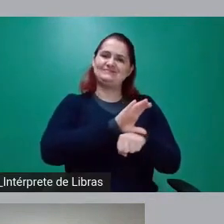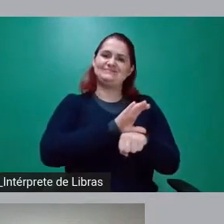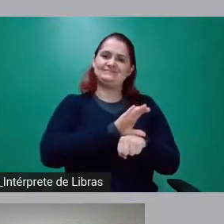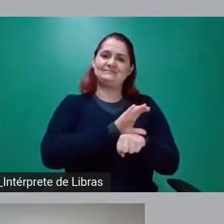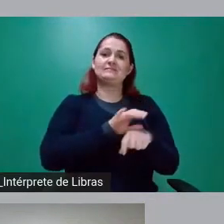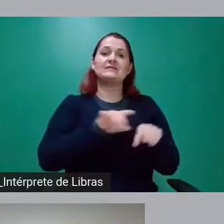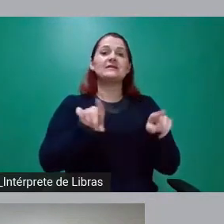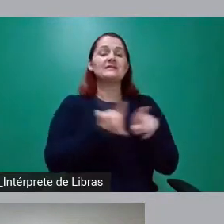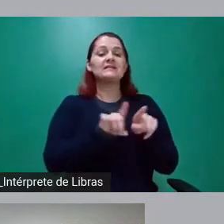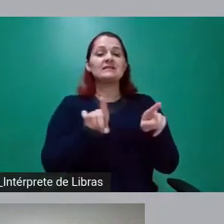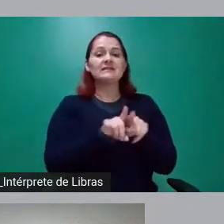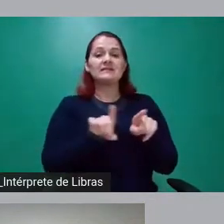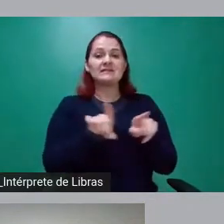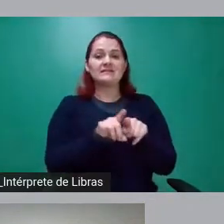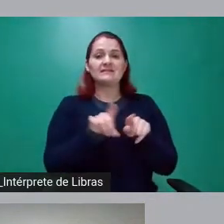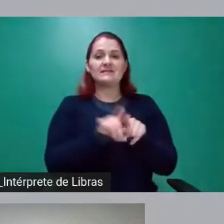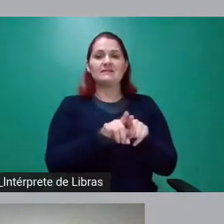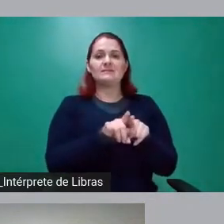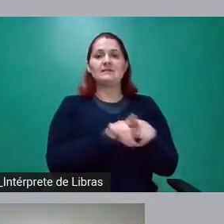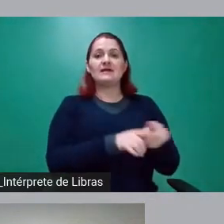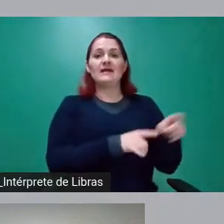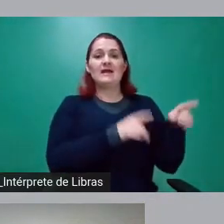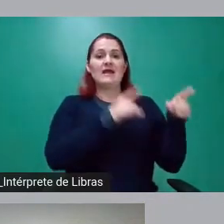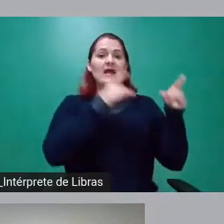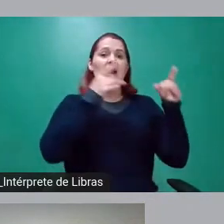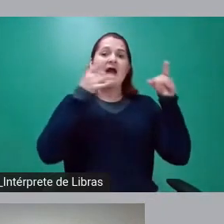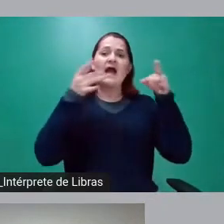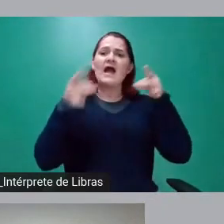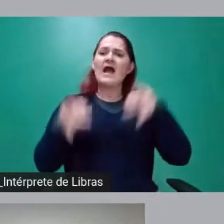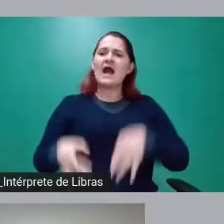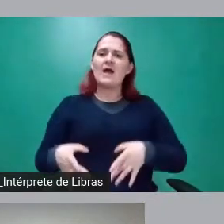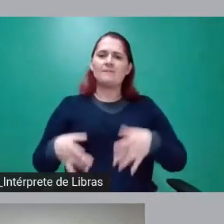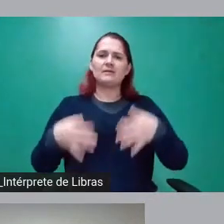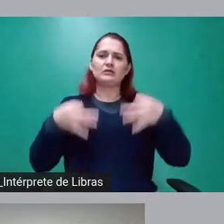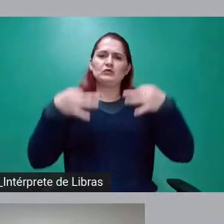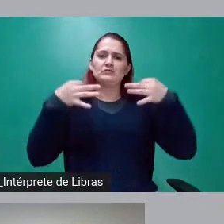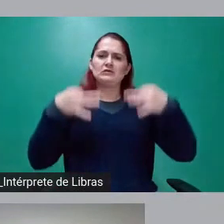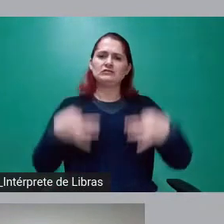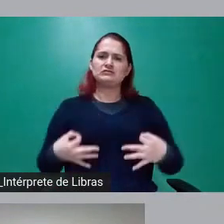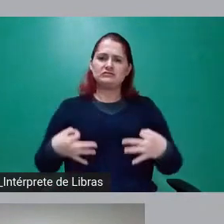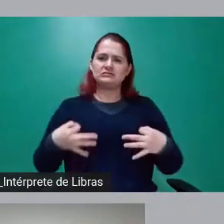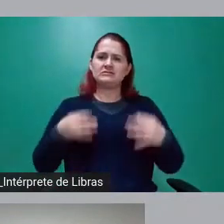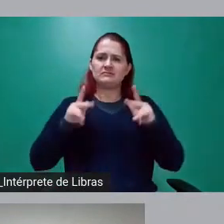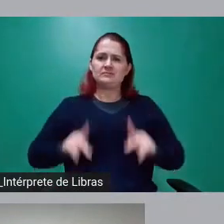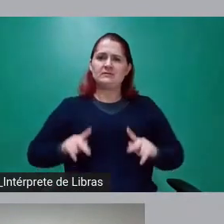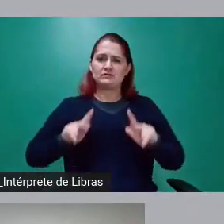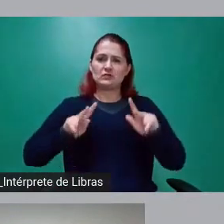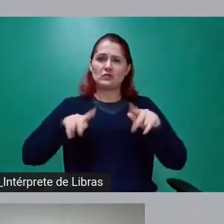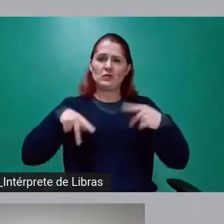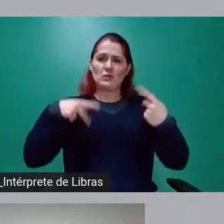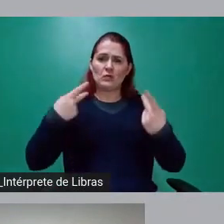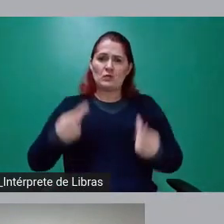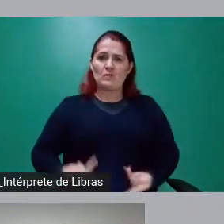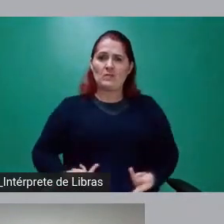no abandono da dignidade da pessoa humana como valor fundante do Estado.